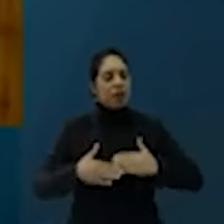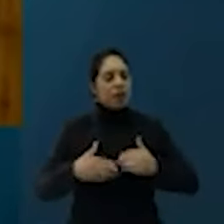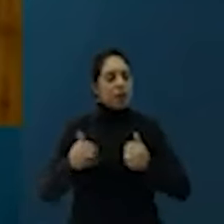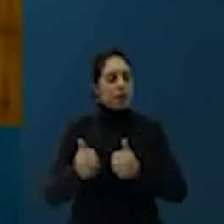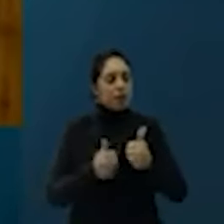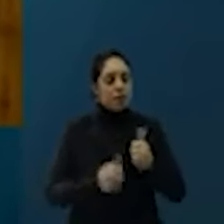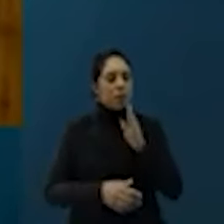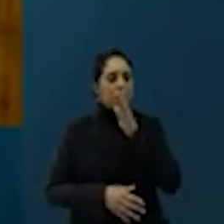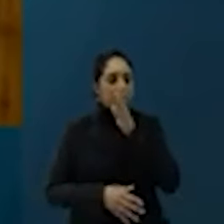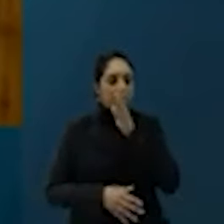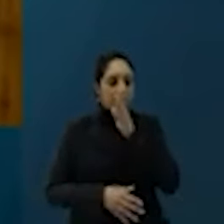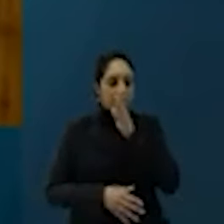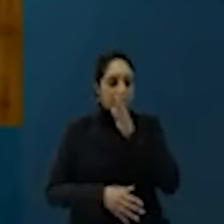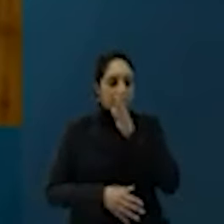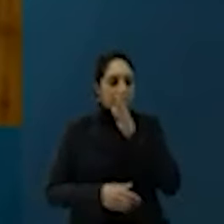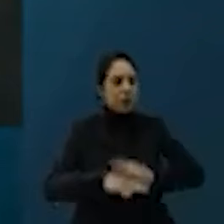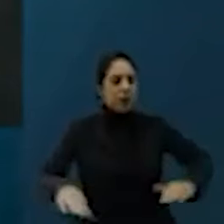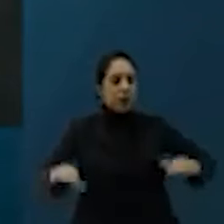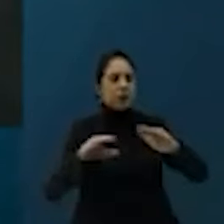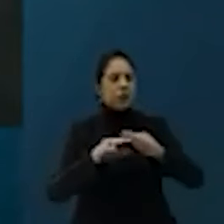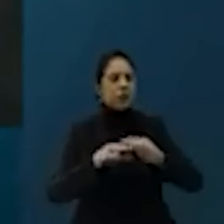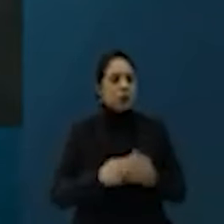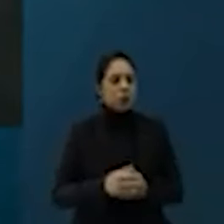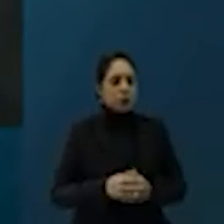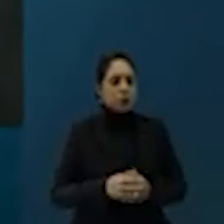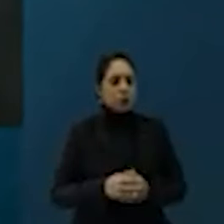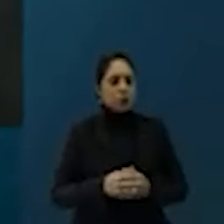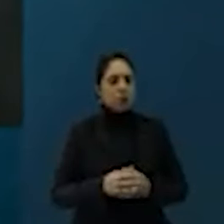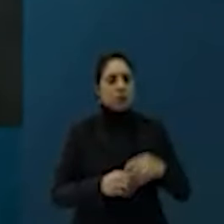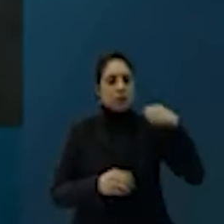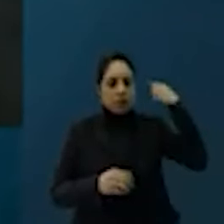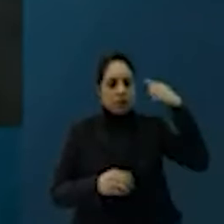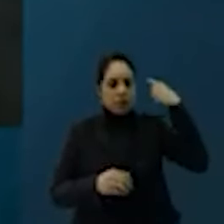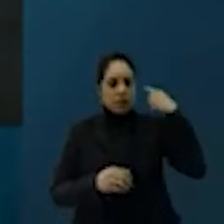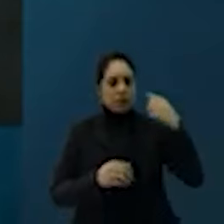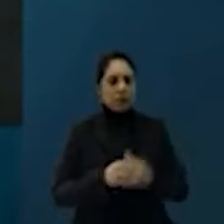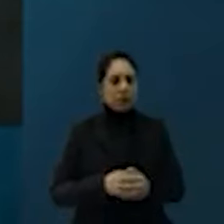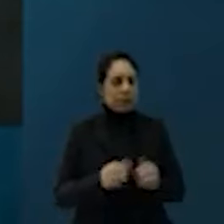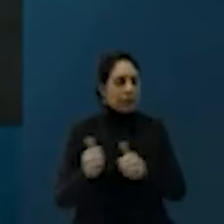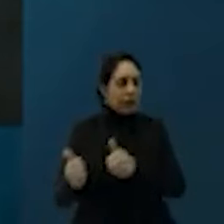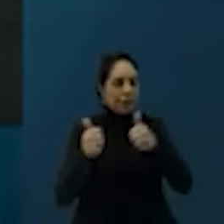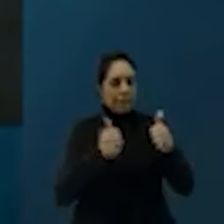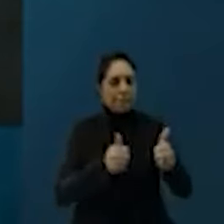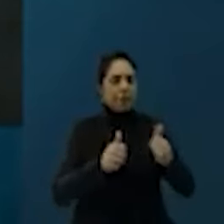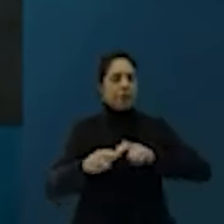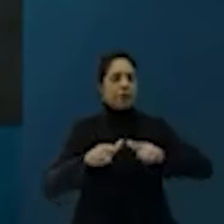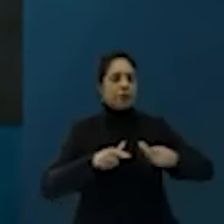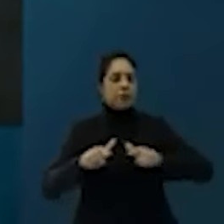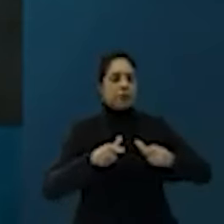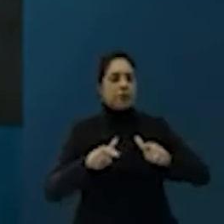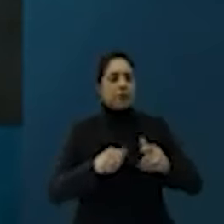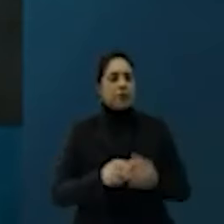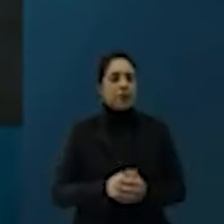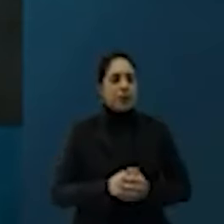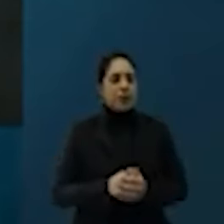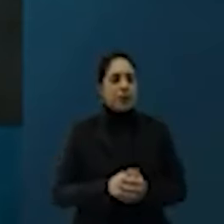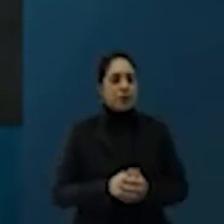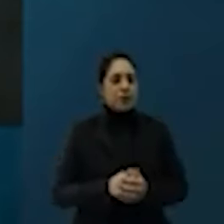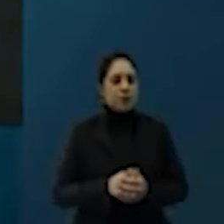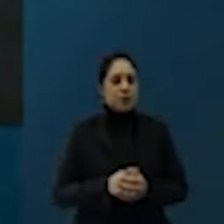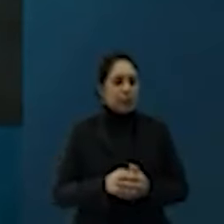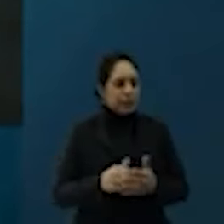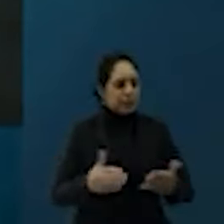É o neto. É o neto. A advocacia, quando ela é bem exercitada, ela realmente... Ela